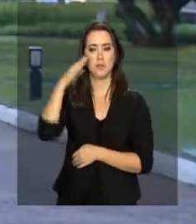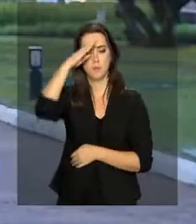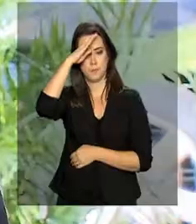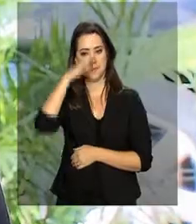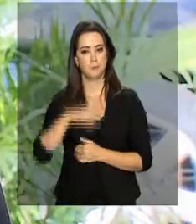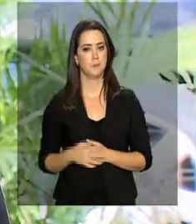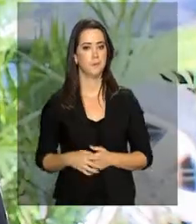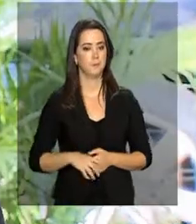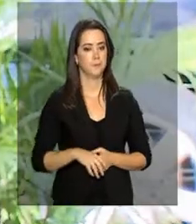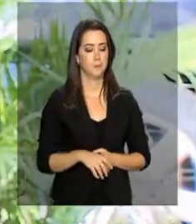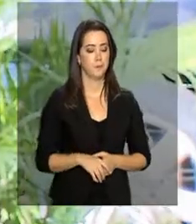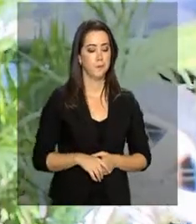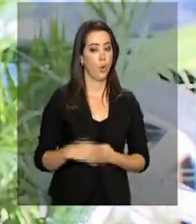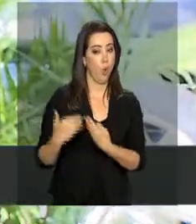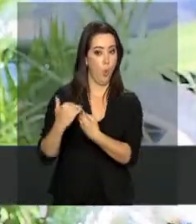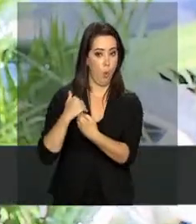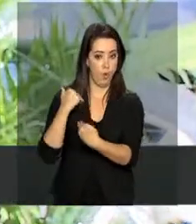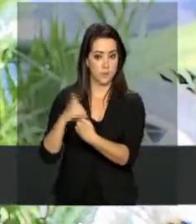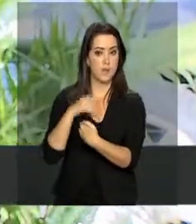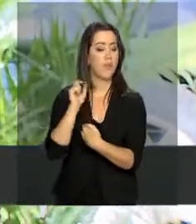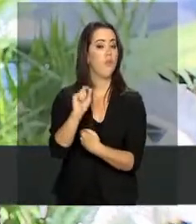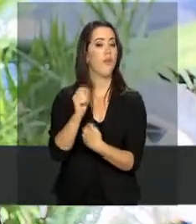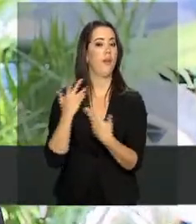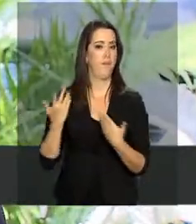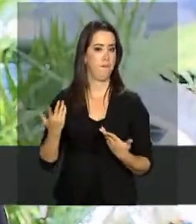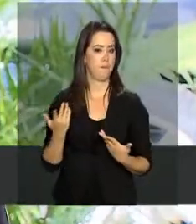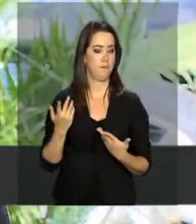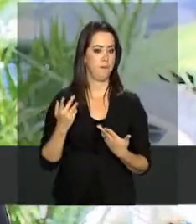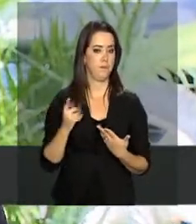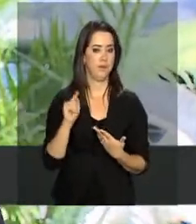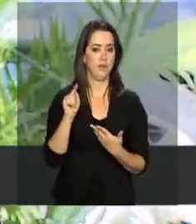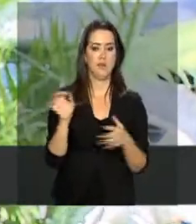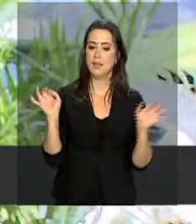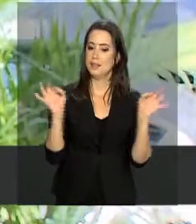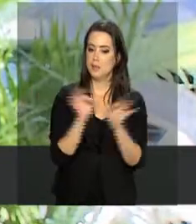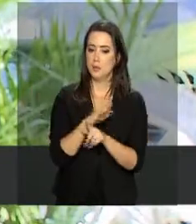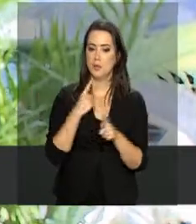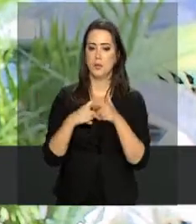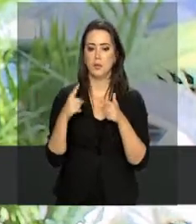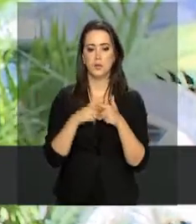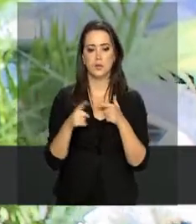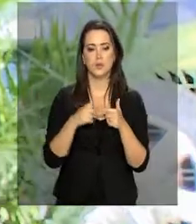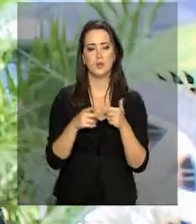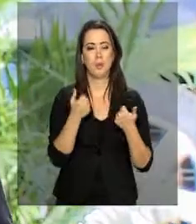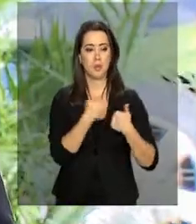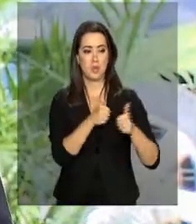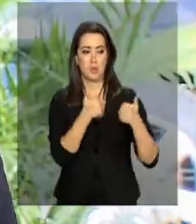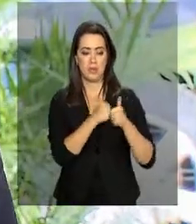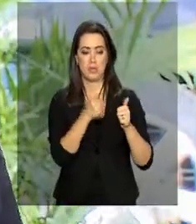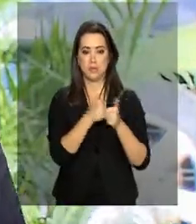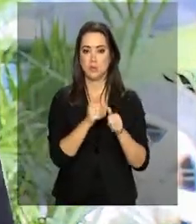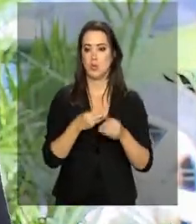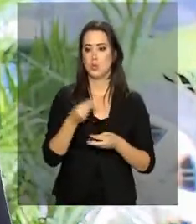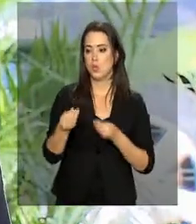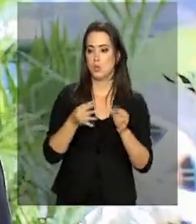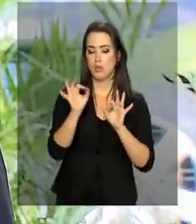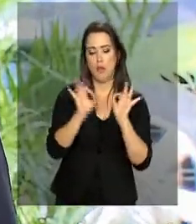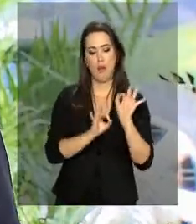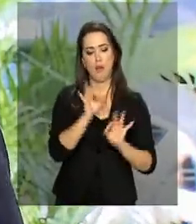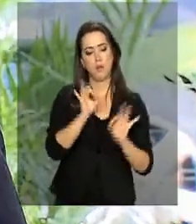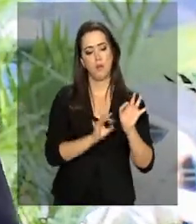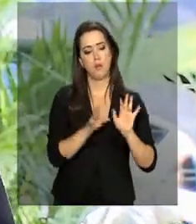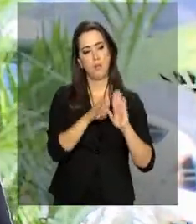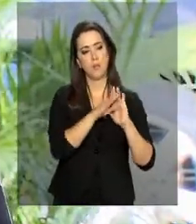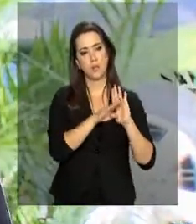bolsonaro a recomendação é resolver os problemas de logística na entregar projetos é